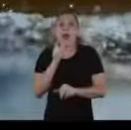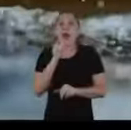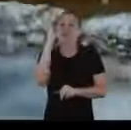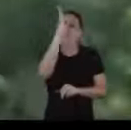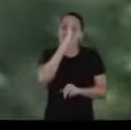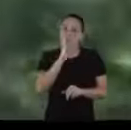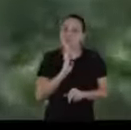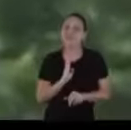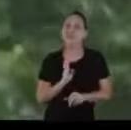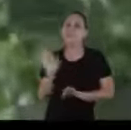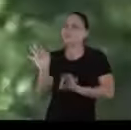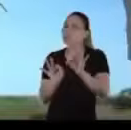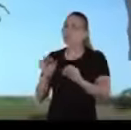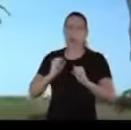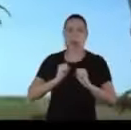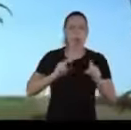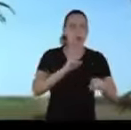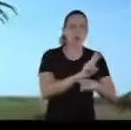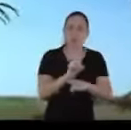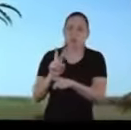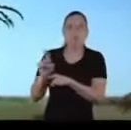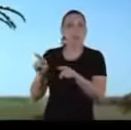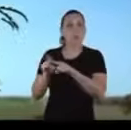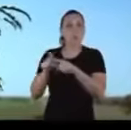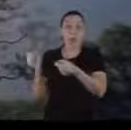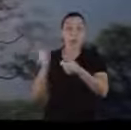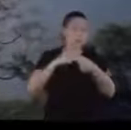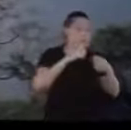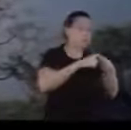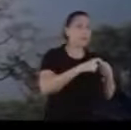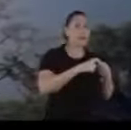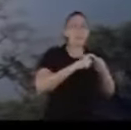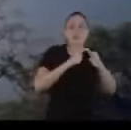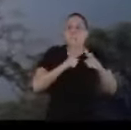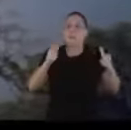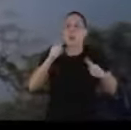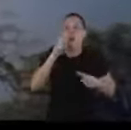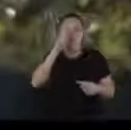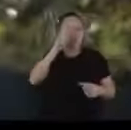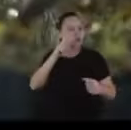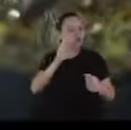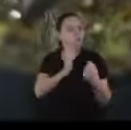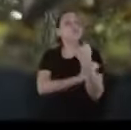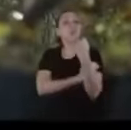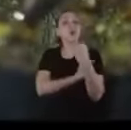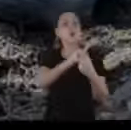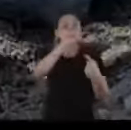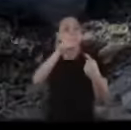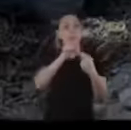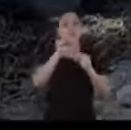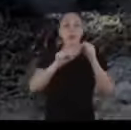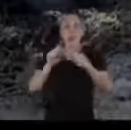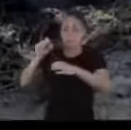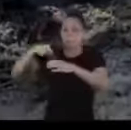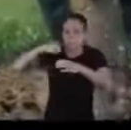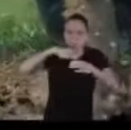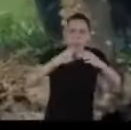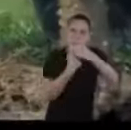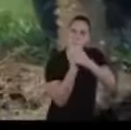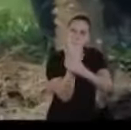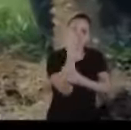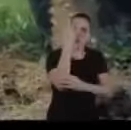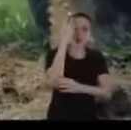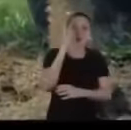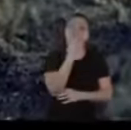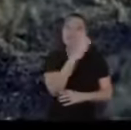Brasileiras. Um programa que reúne ações de preservação e recuperação da nossa maior força. Uma das metas é o plantio de 100 milhões